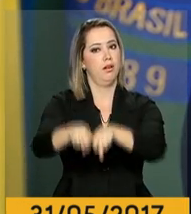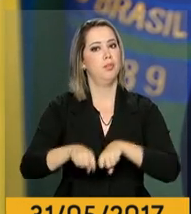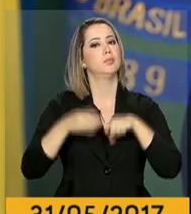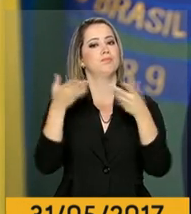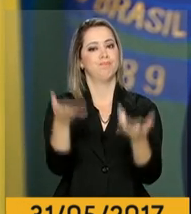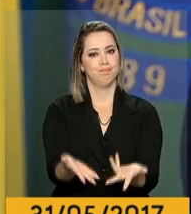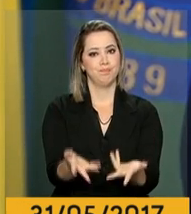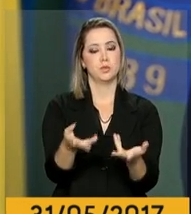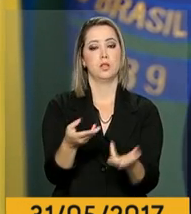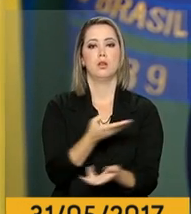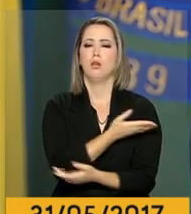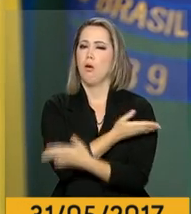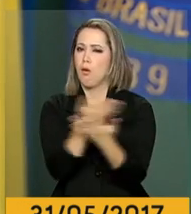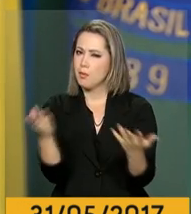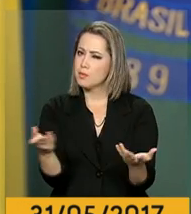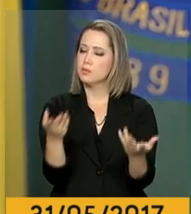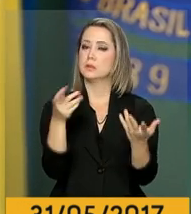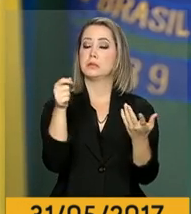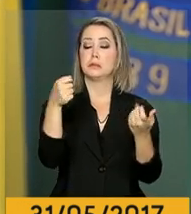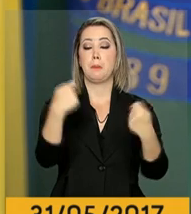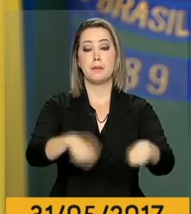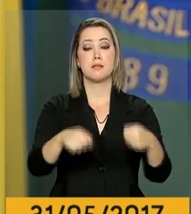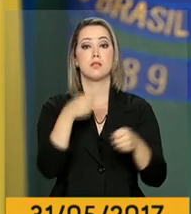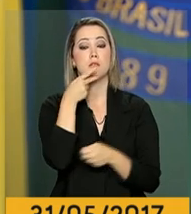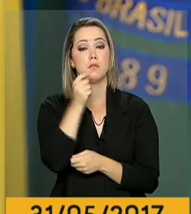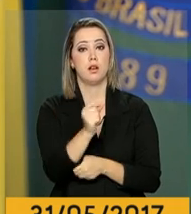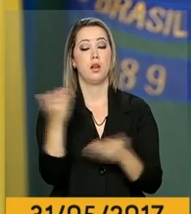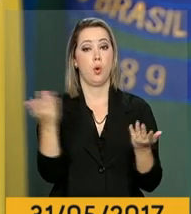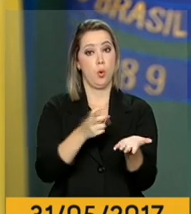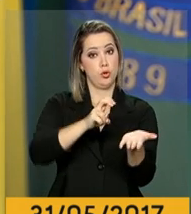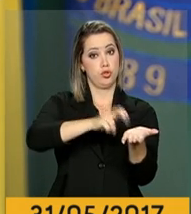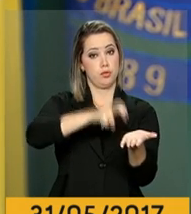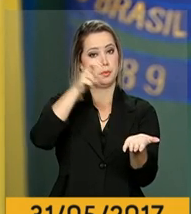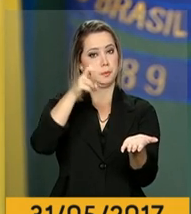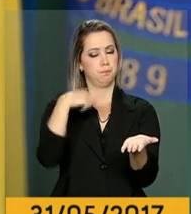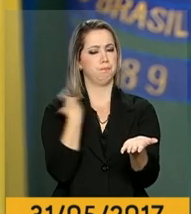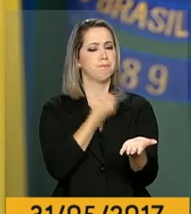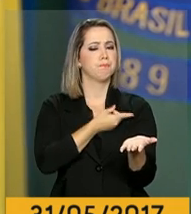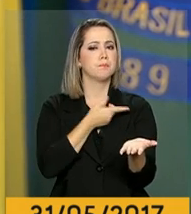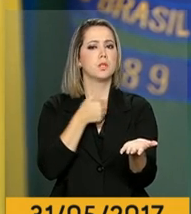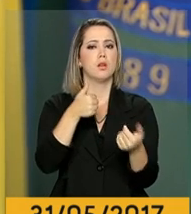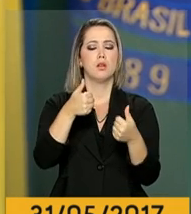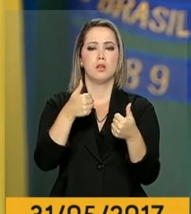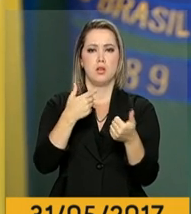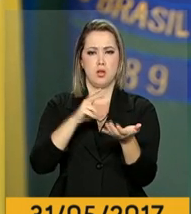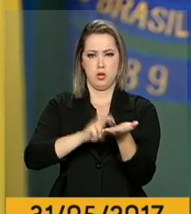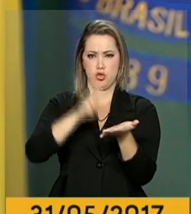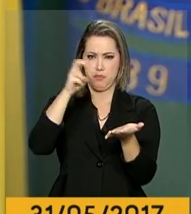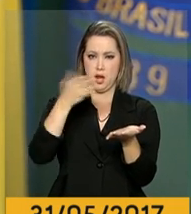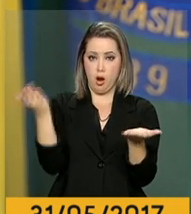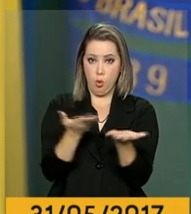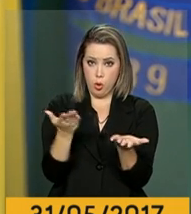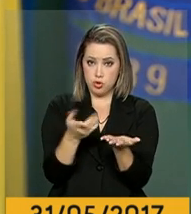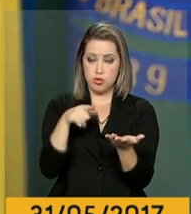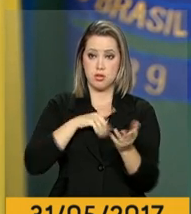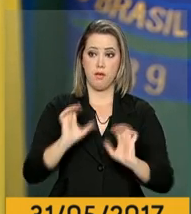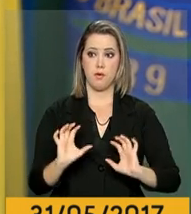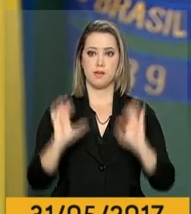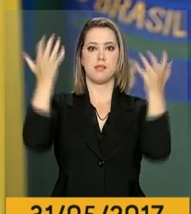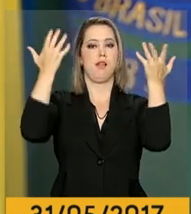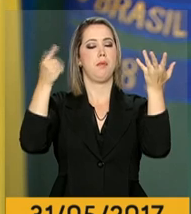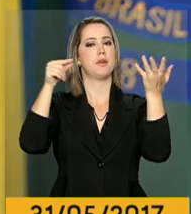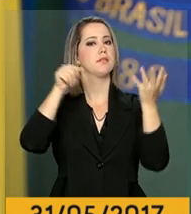presidente Sarney, Eliseu Padilha, eu registro que hoje pela manhã nós fazíamos aqui, fizemos uma solenidade de